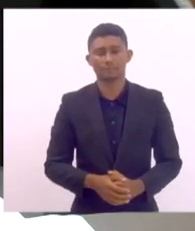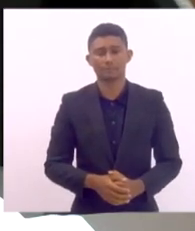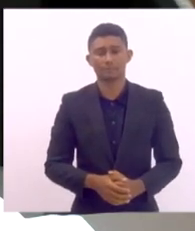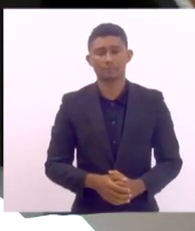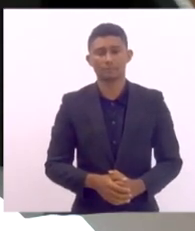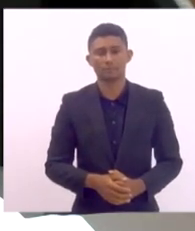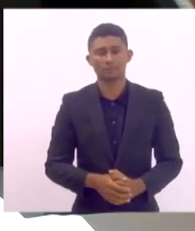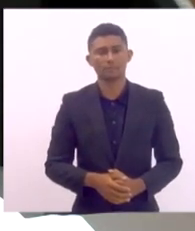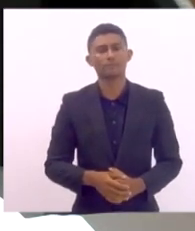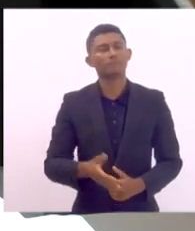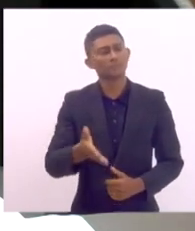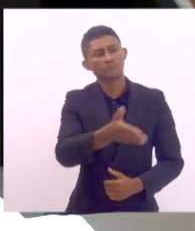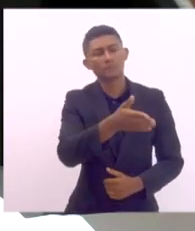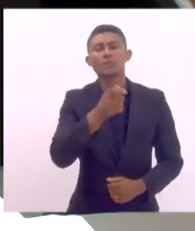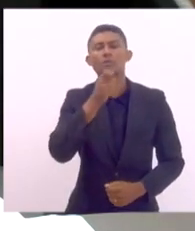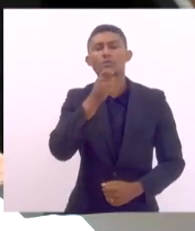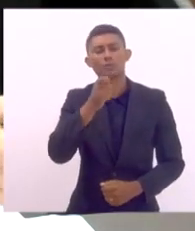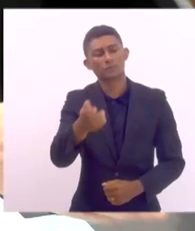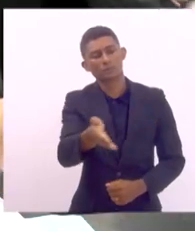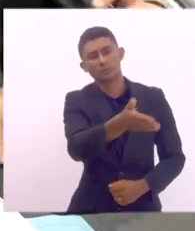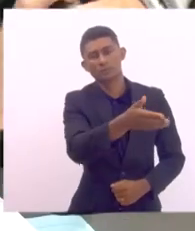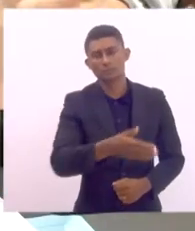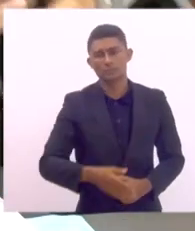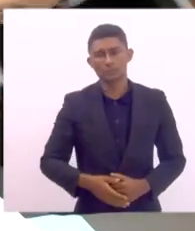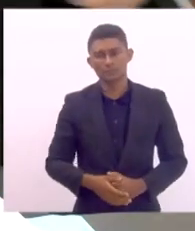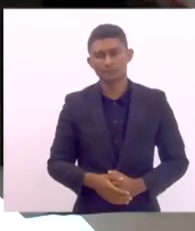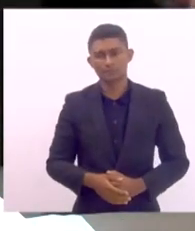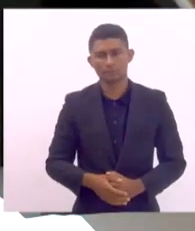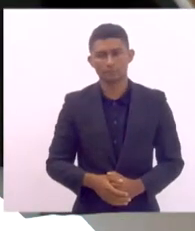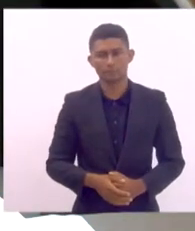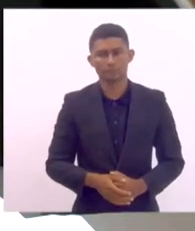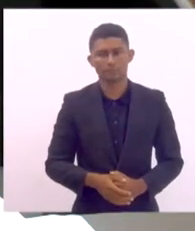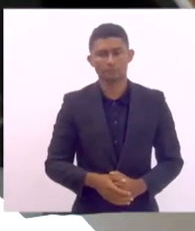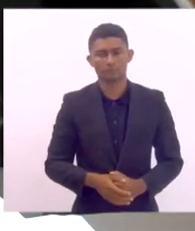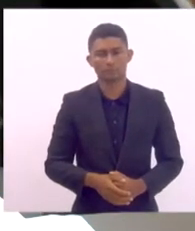Pega o microfone para o deputado Luiz Paulo, por favor.